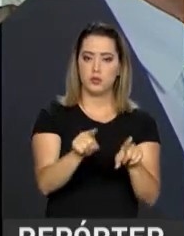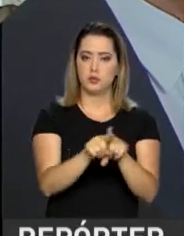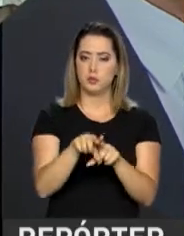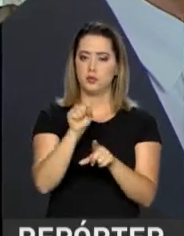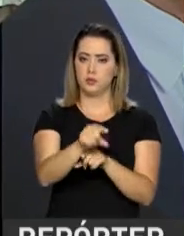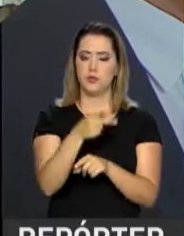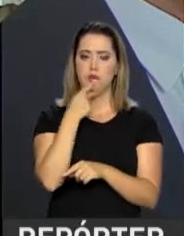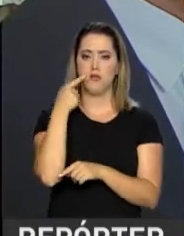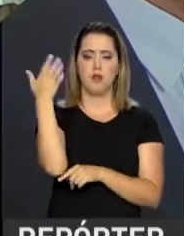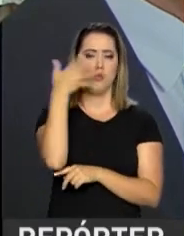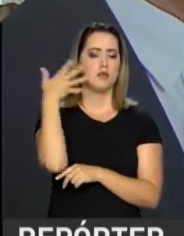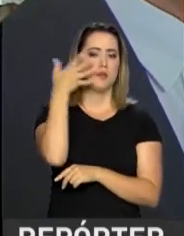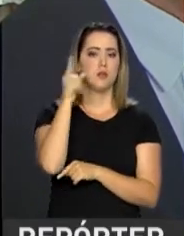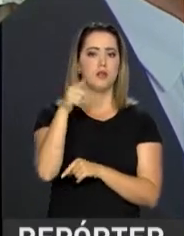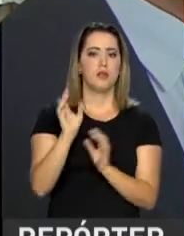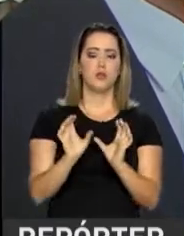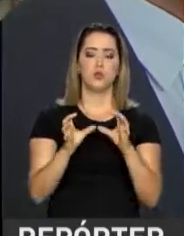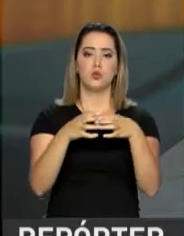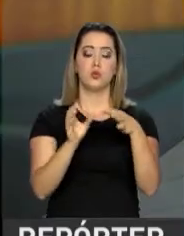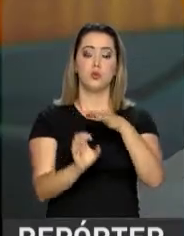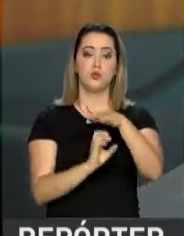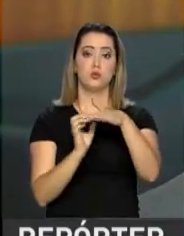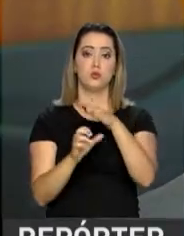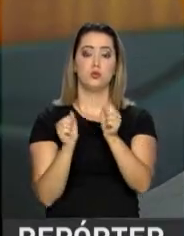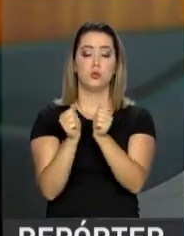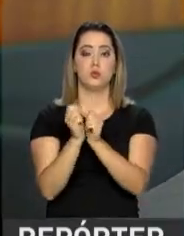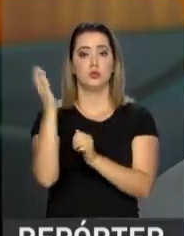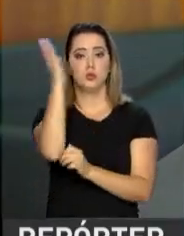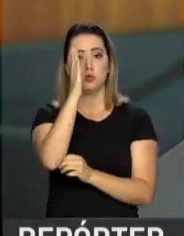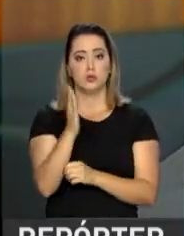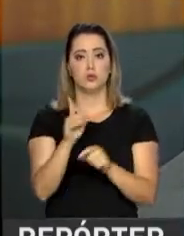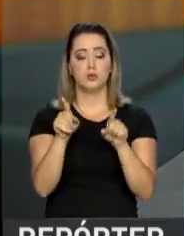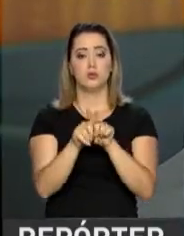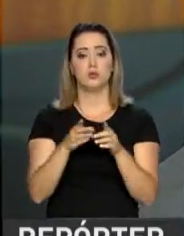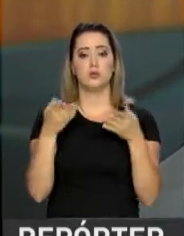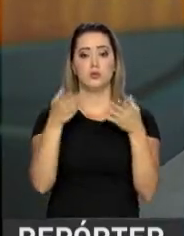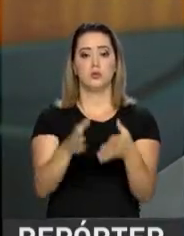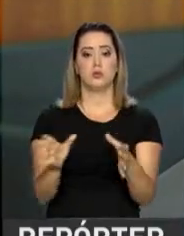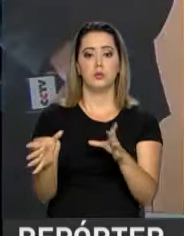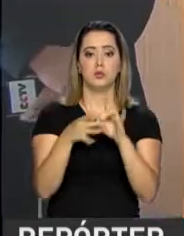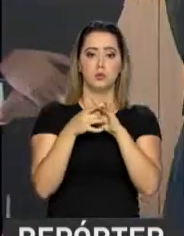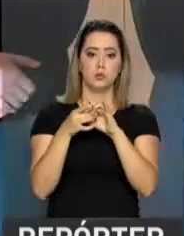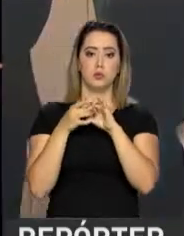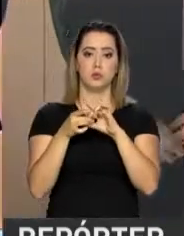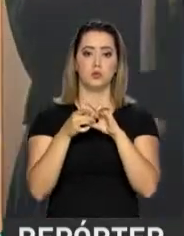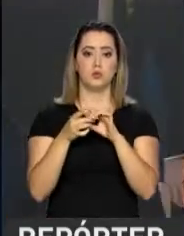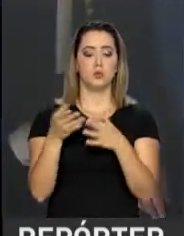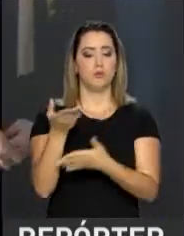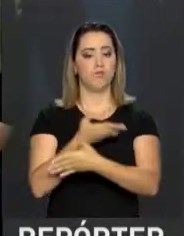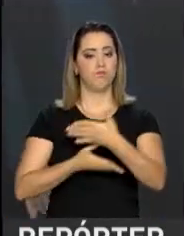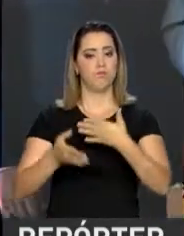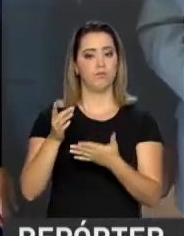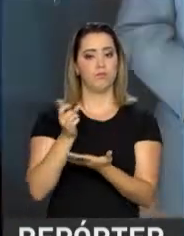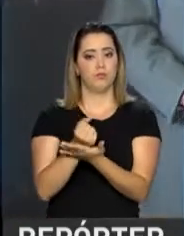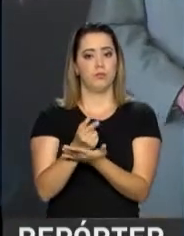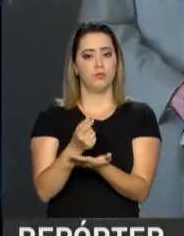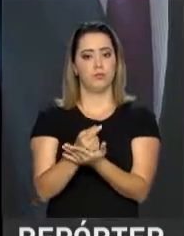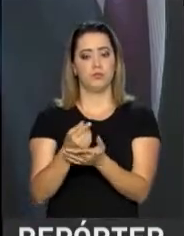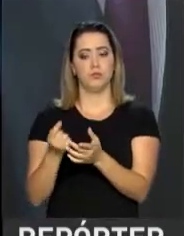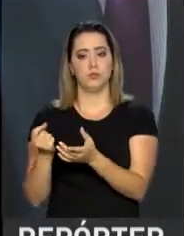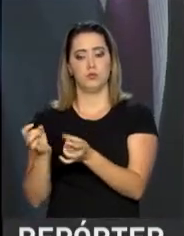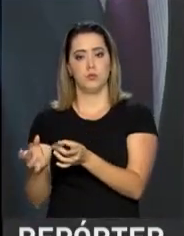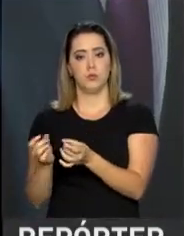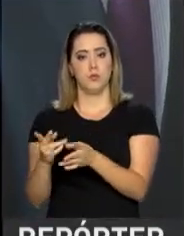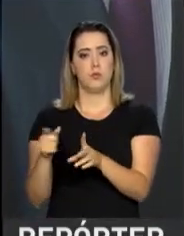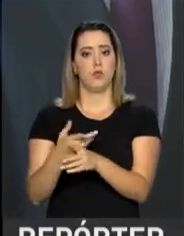de empresários chineses com autoridades brasileiras para estreitar a parte seria comercial e gerar investimentos